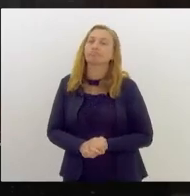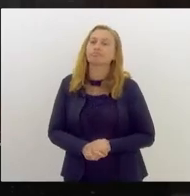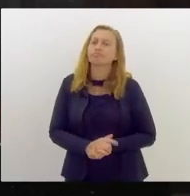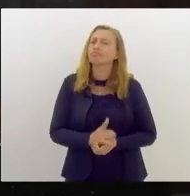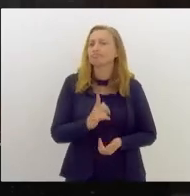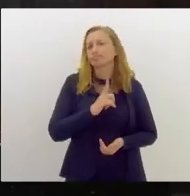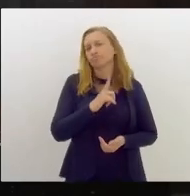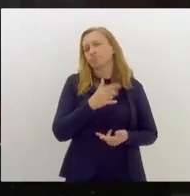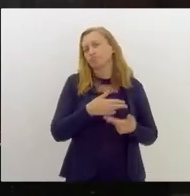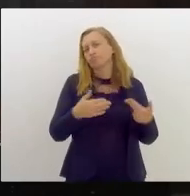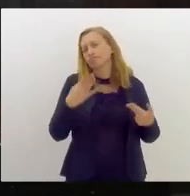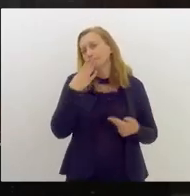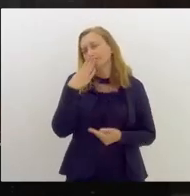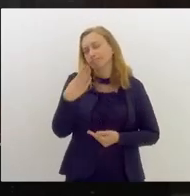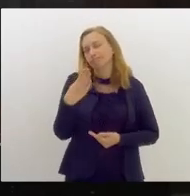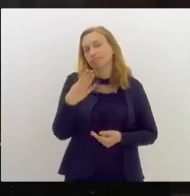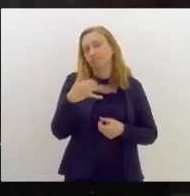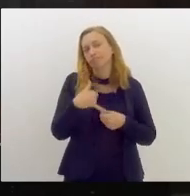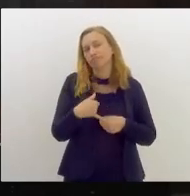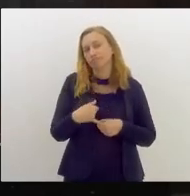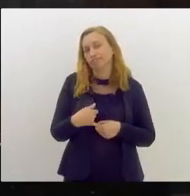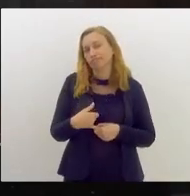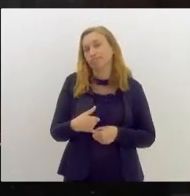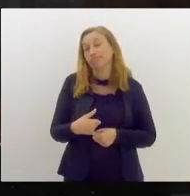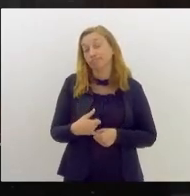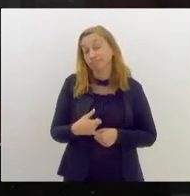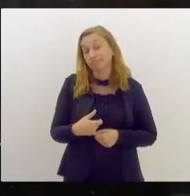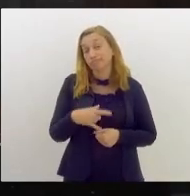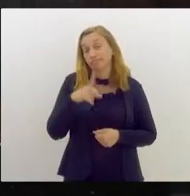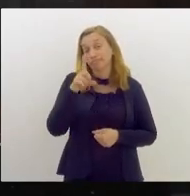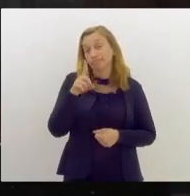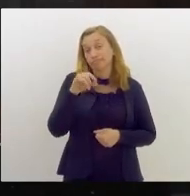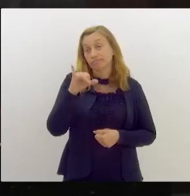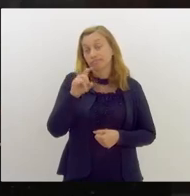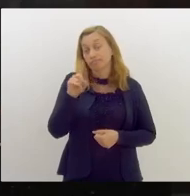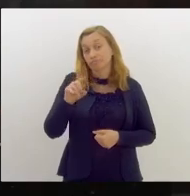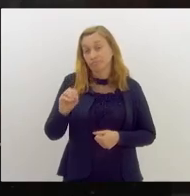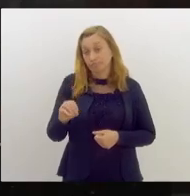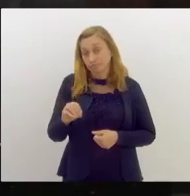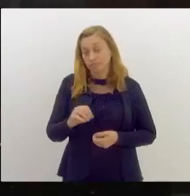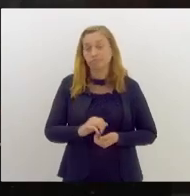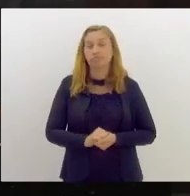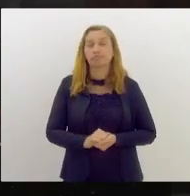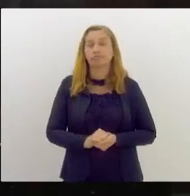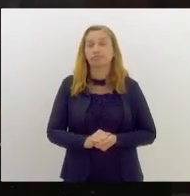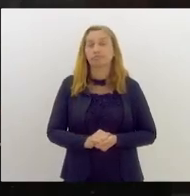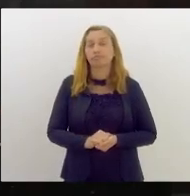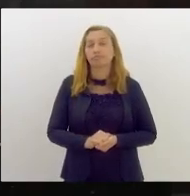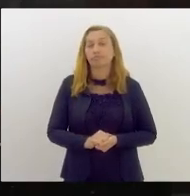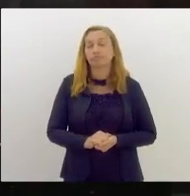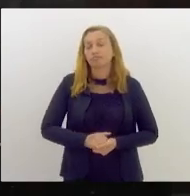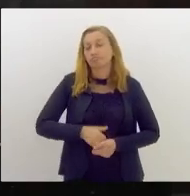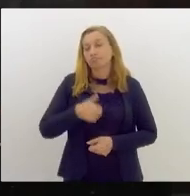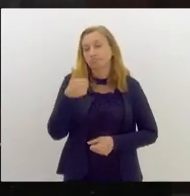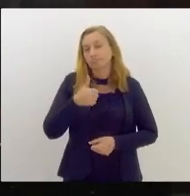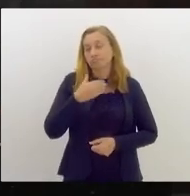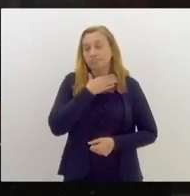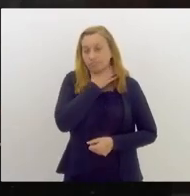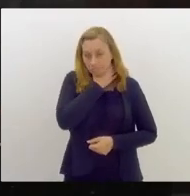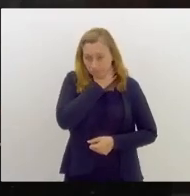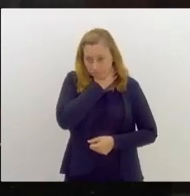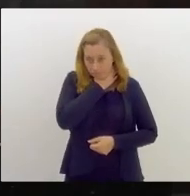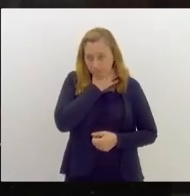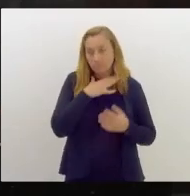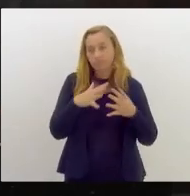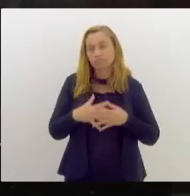muitos tipos de combustíveis o diesel por exemplo desde a primeira crise dos